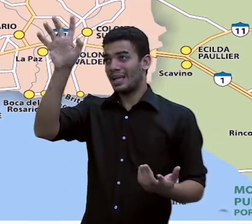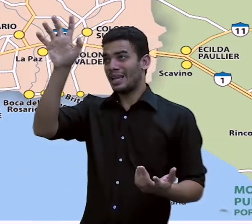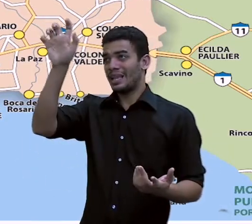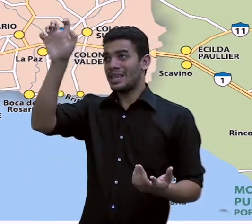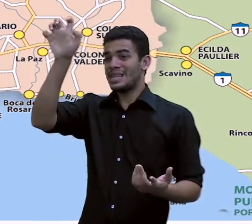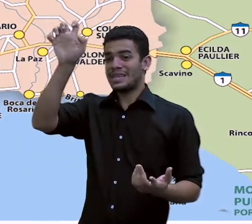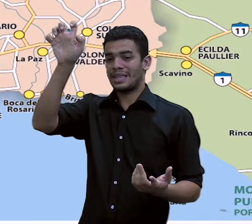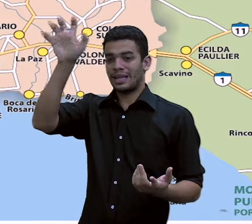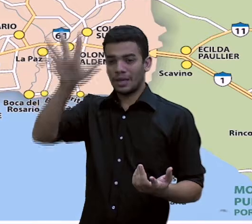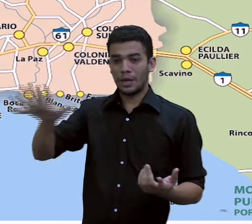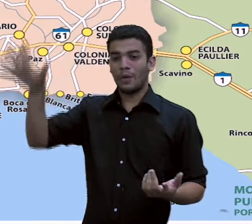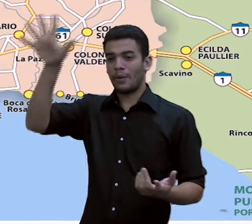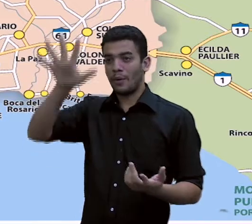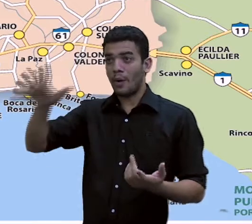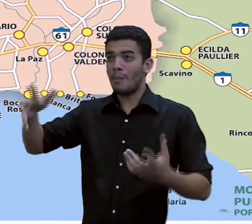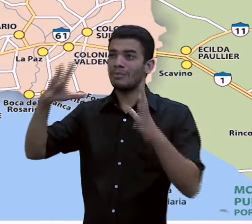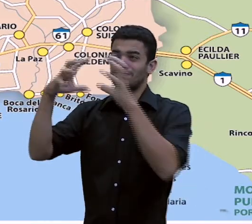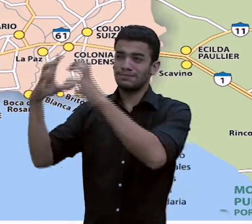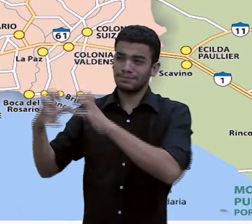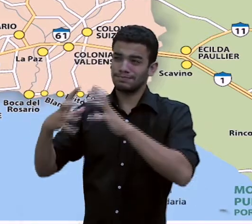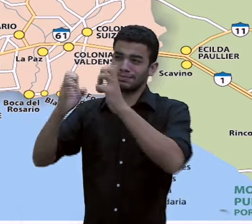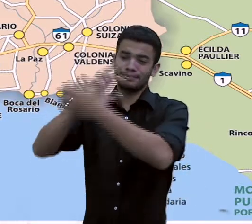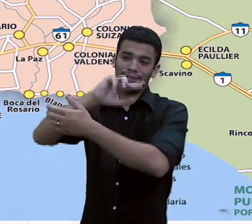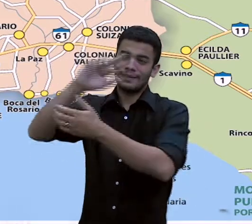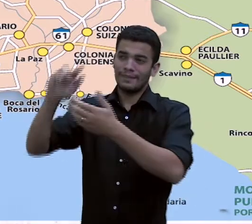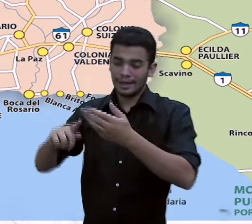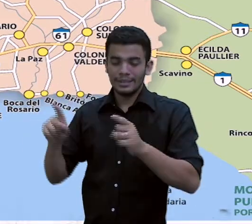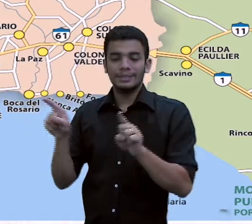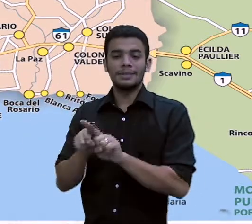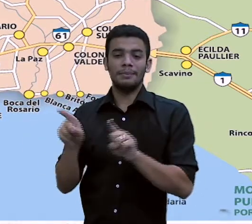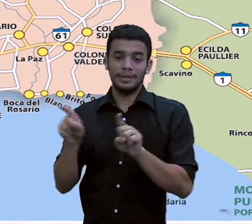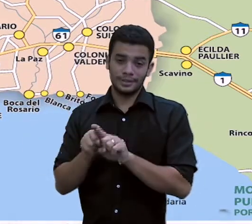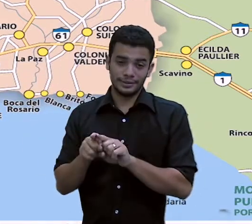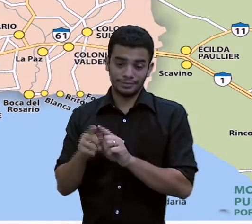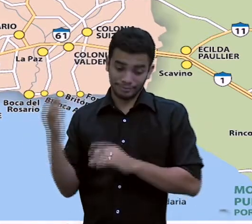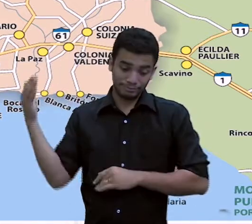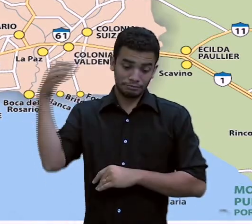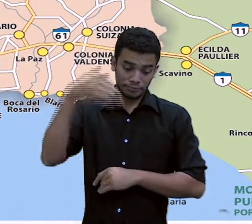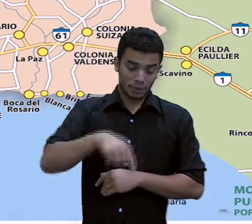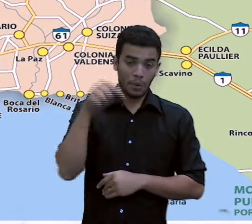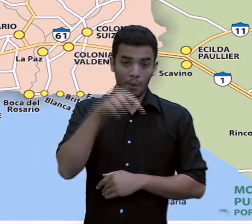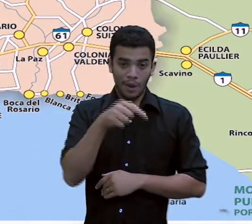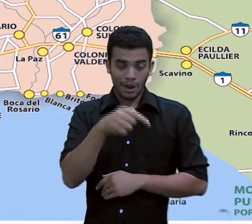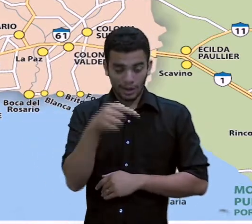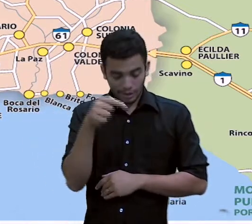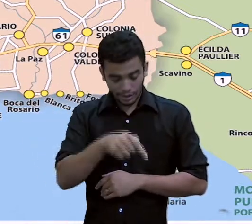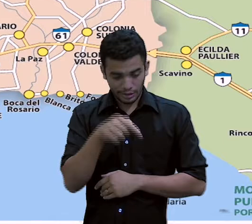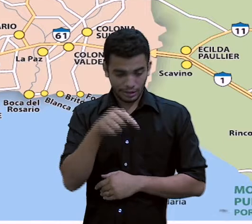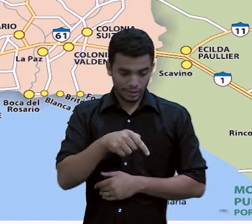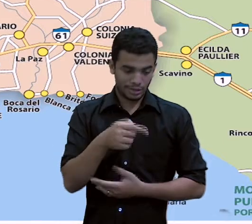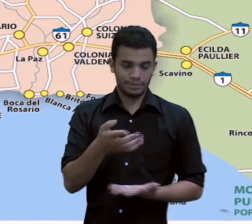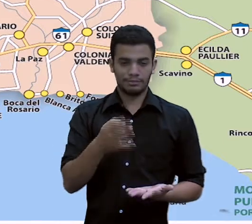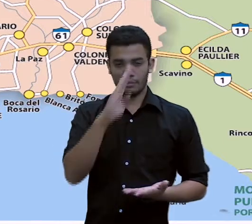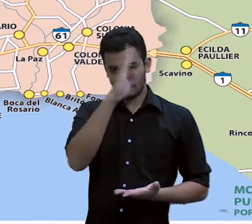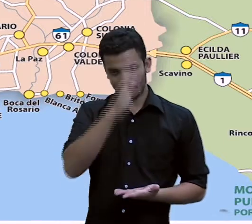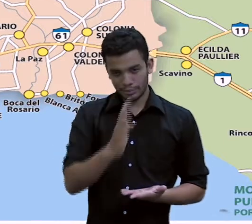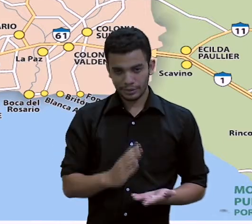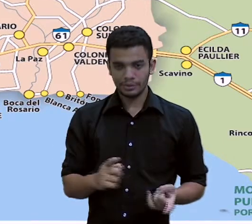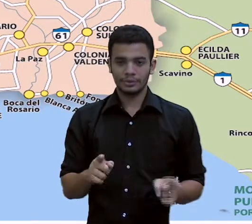choques, vieram acontecer aqui na América do Sul, principalmente no sul do Brasil.